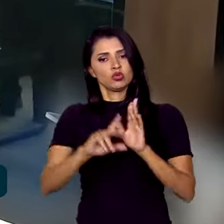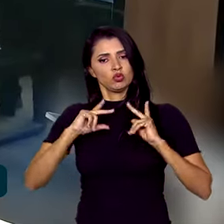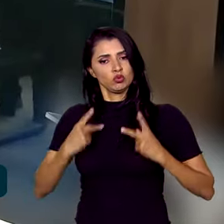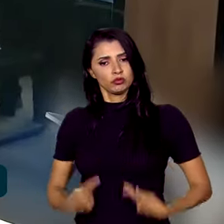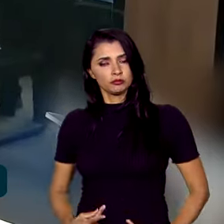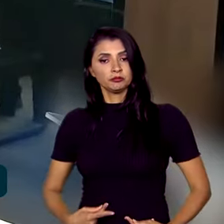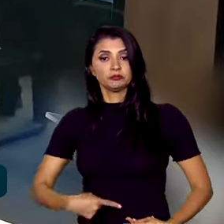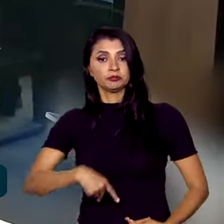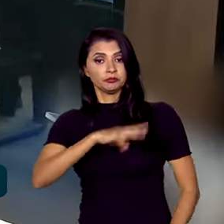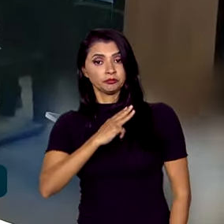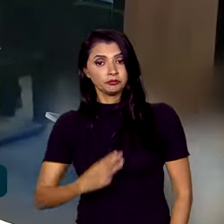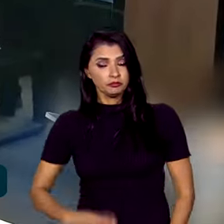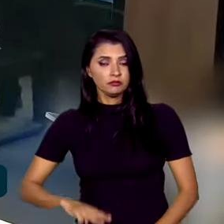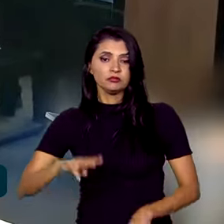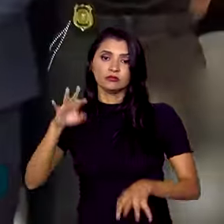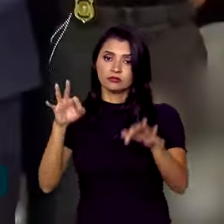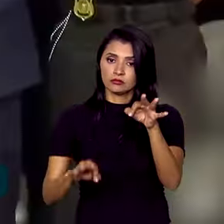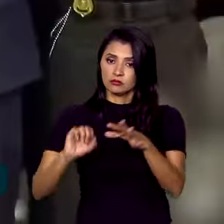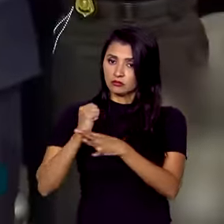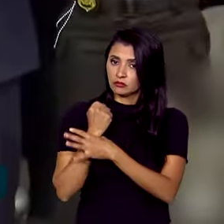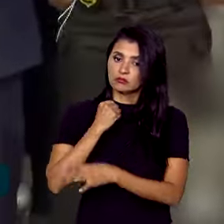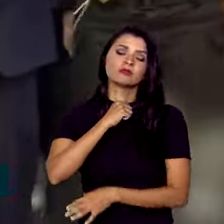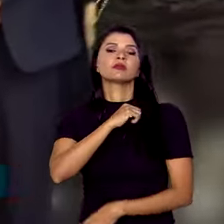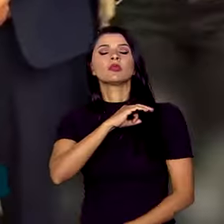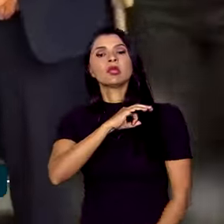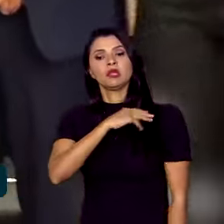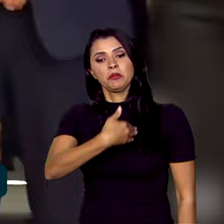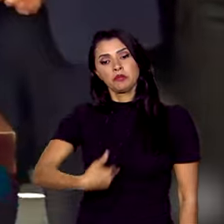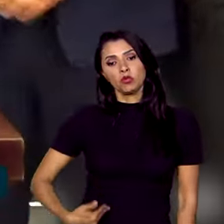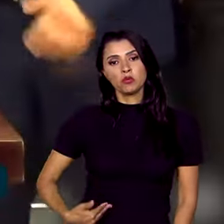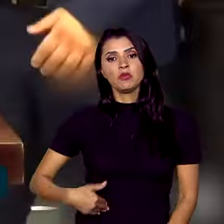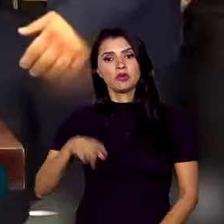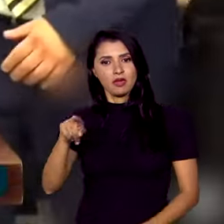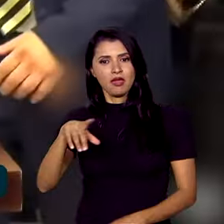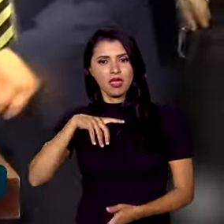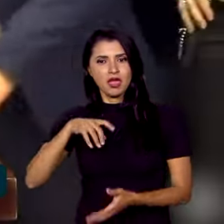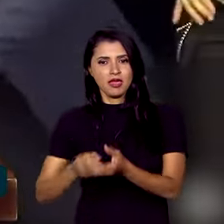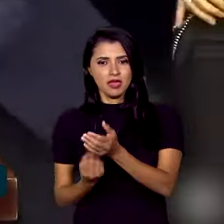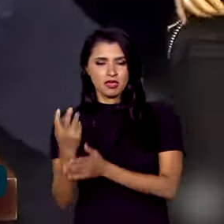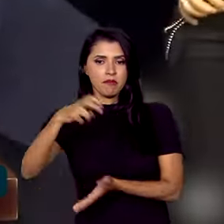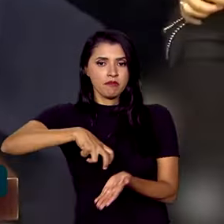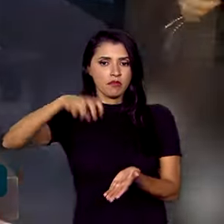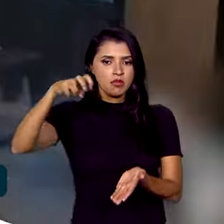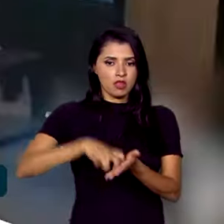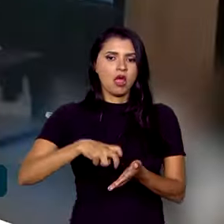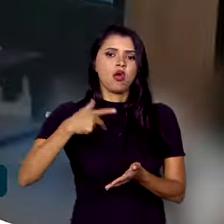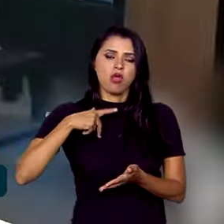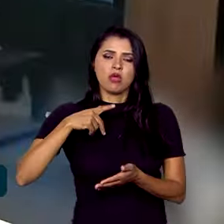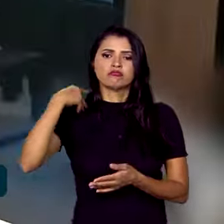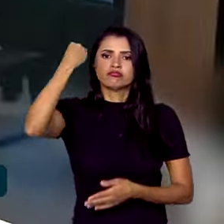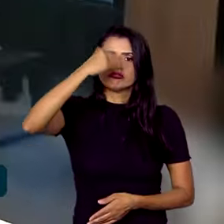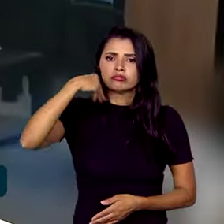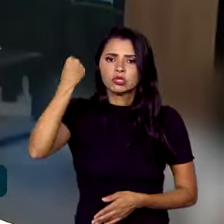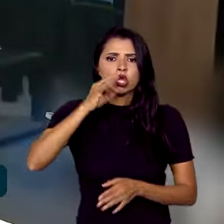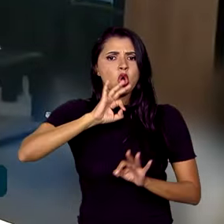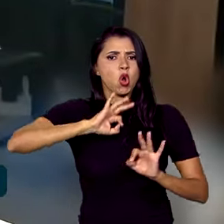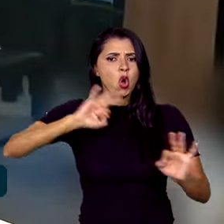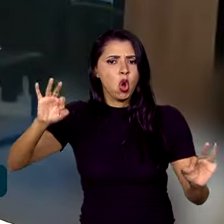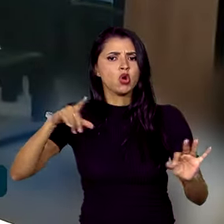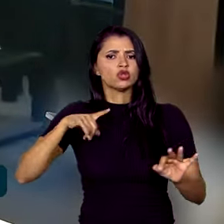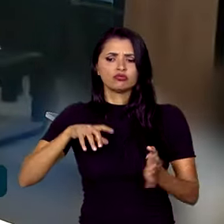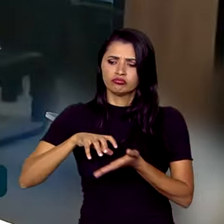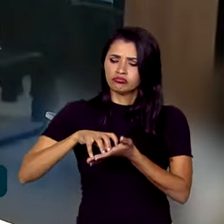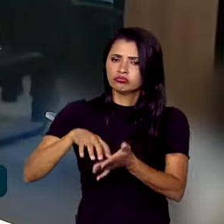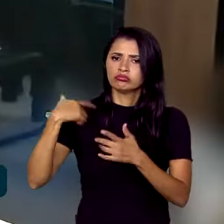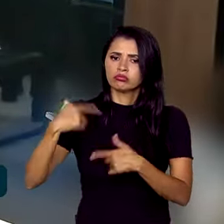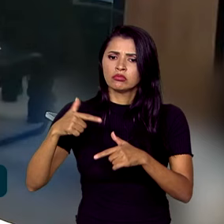ministro da justiça e Segurança Pública a força penal nacional é fruto das experiências bem-sucedidas da Força Tarefa